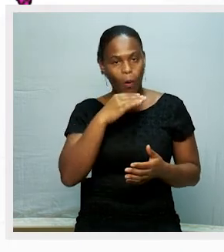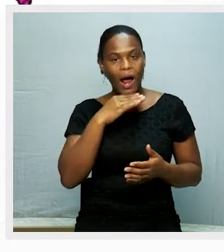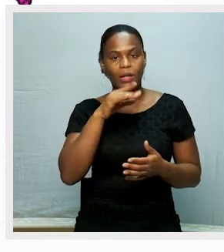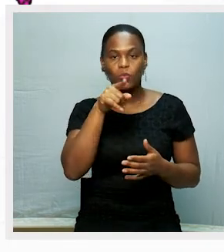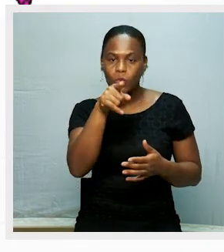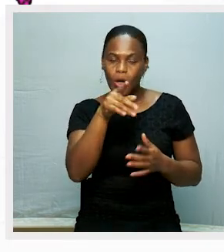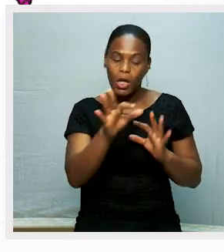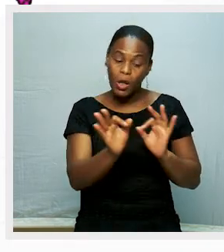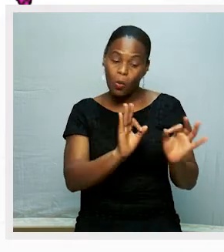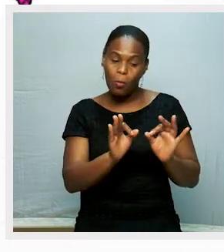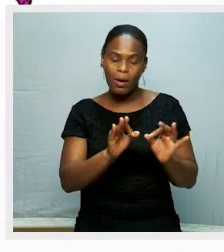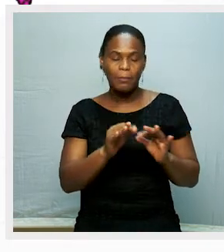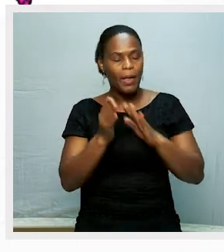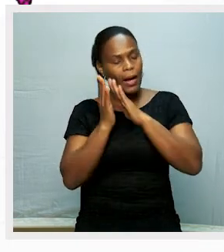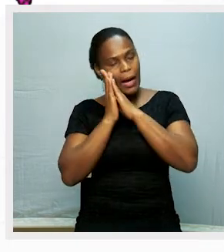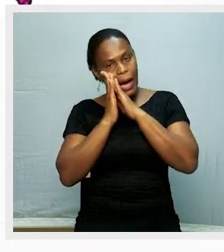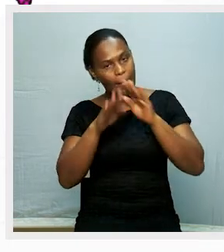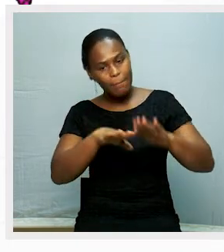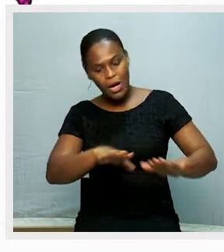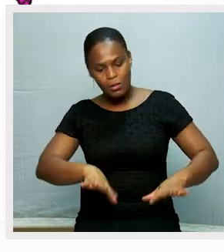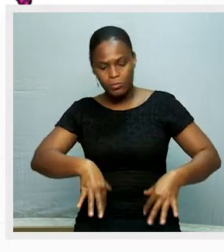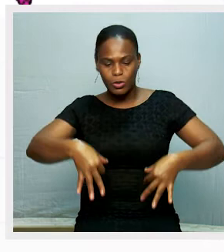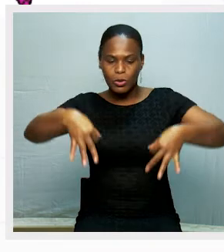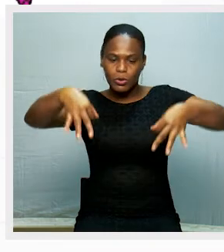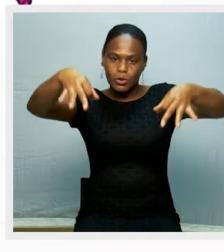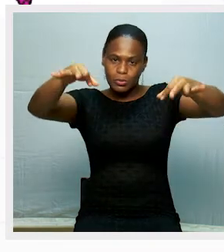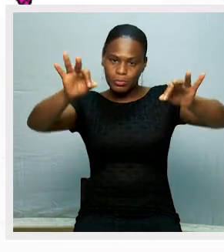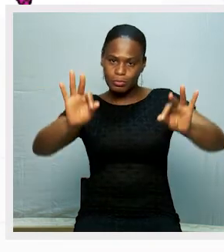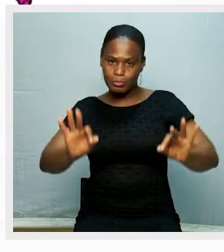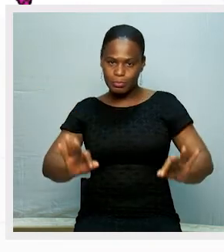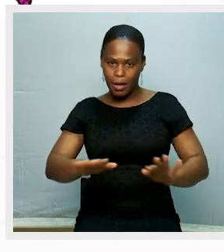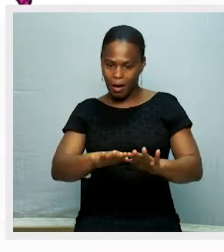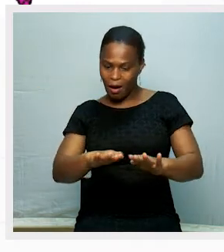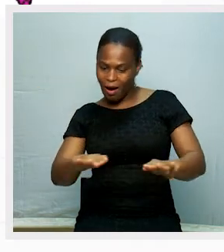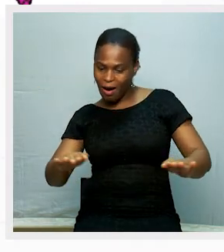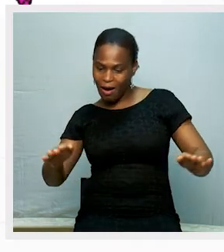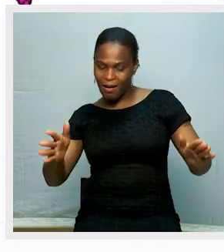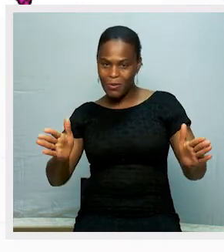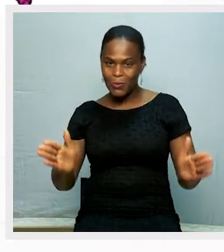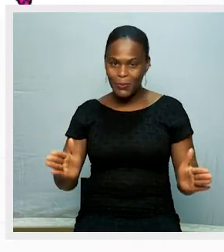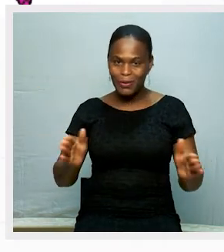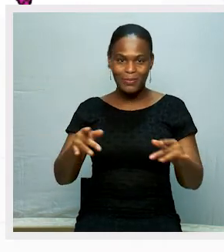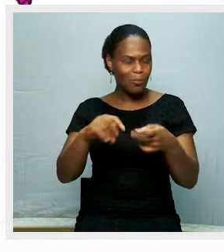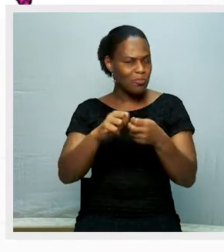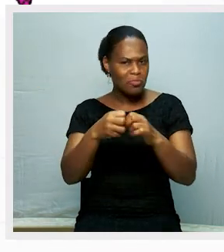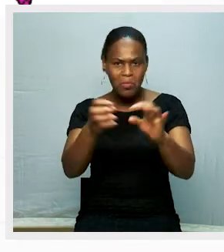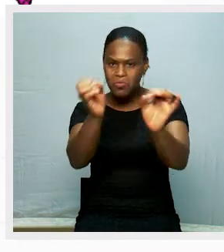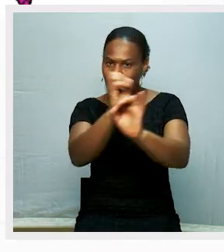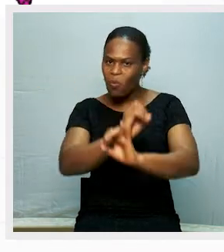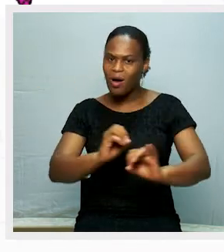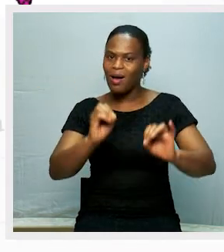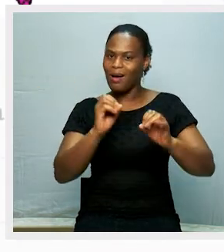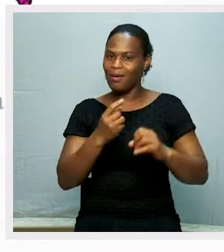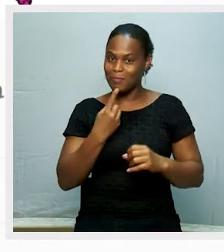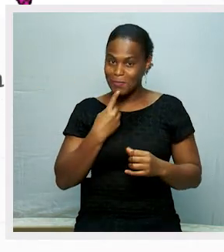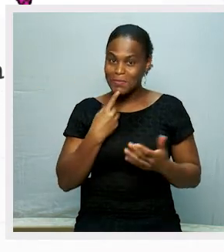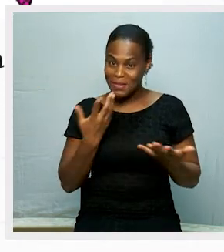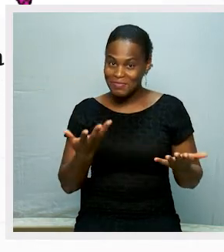o seu quarto. Deve fazer a cama sem nenhum problema. Entenderam? Exato.